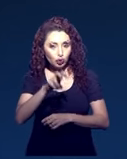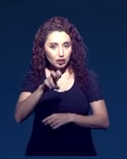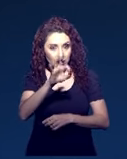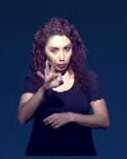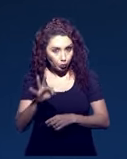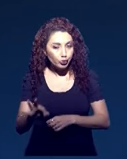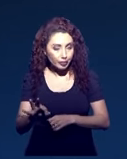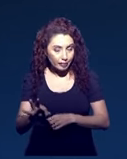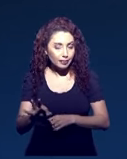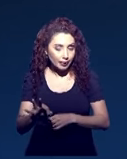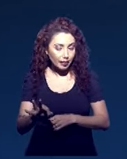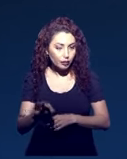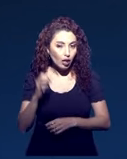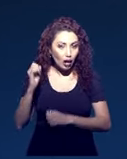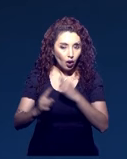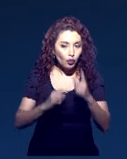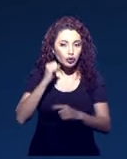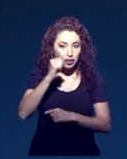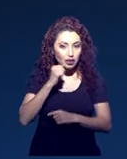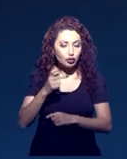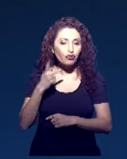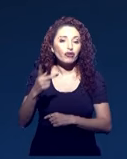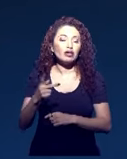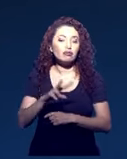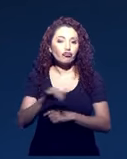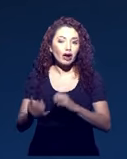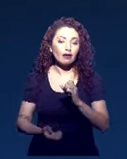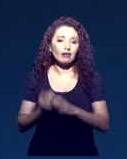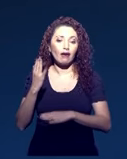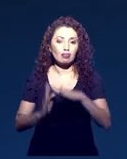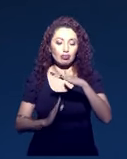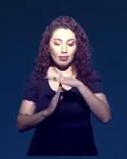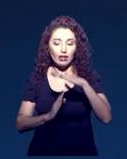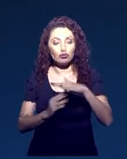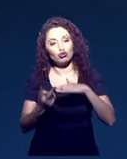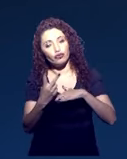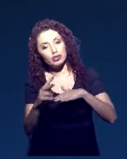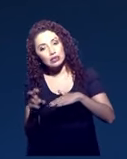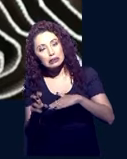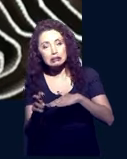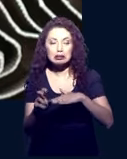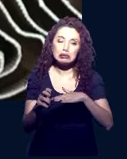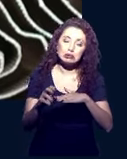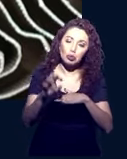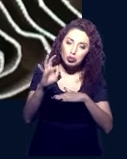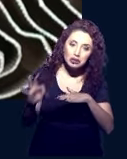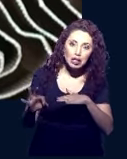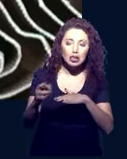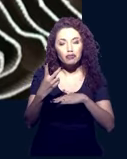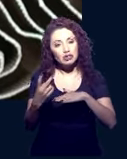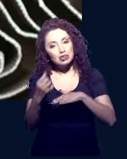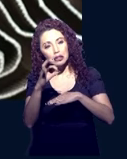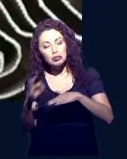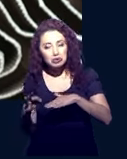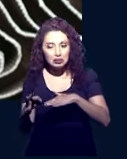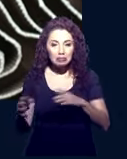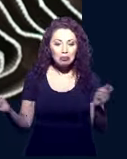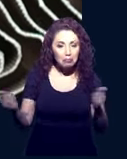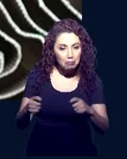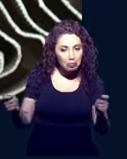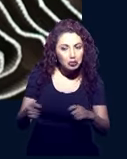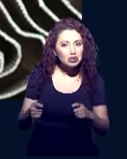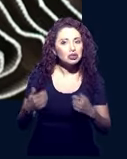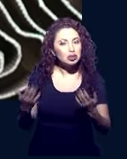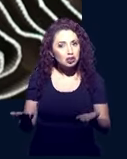há senadores já falando em se criar um teto aí de 25 26% qual a possibilidade disso acontecer